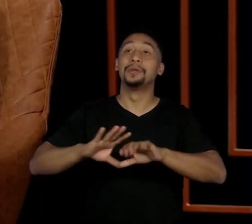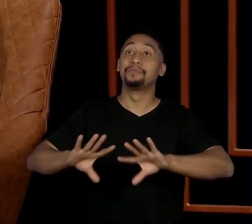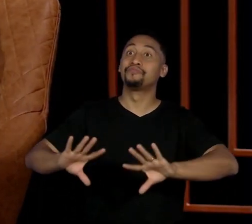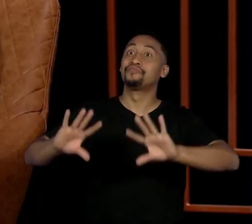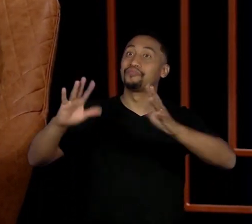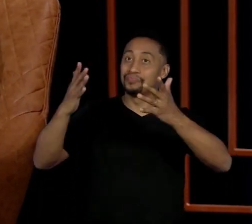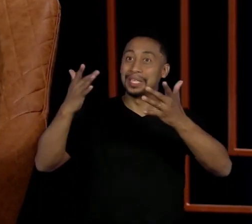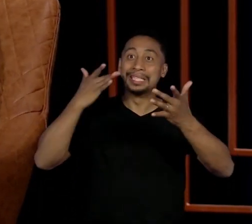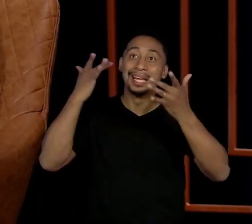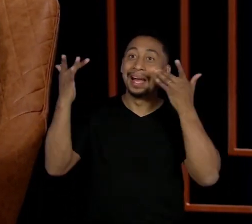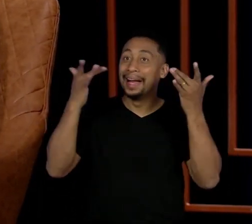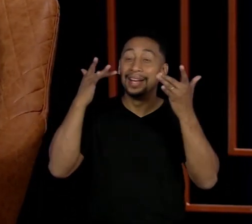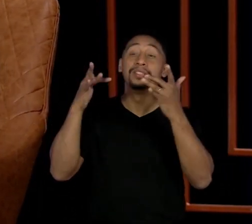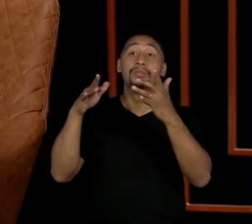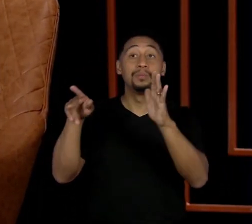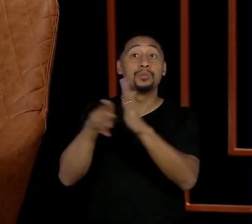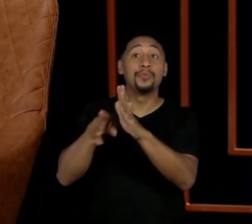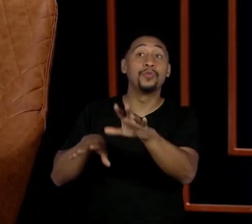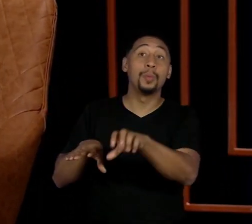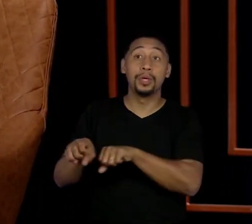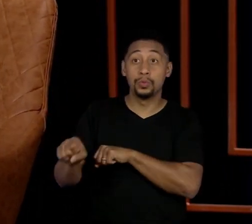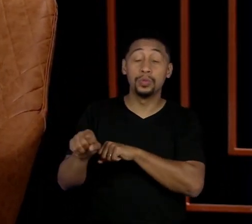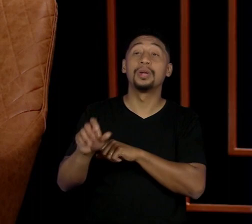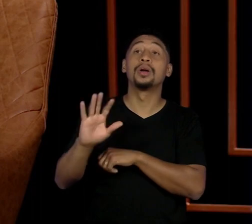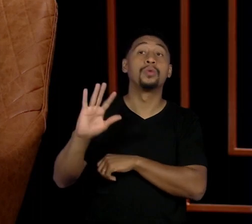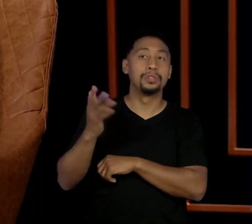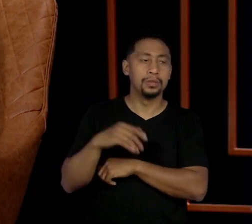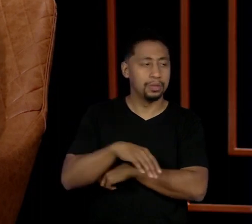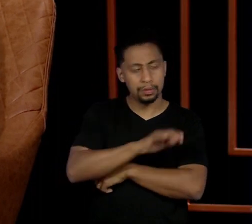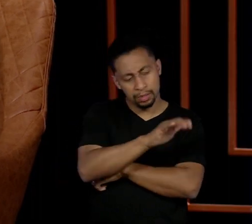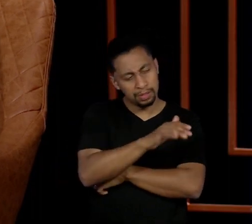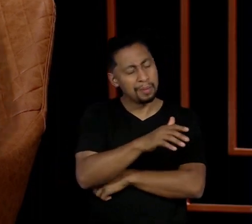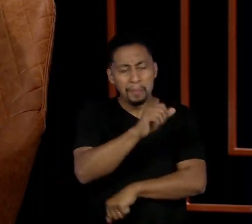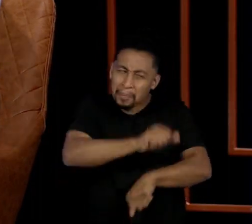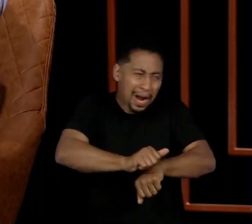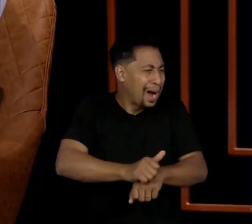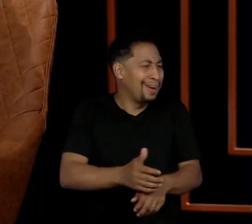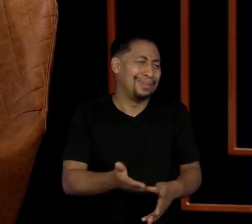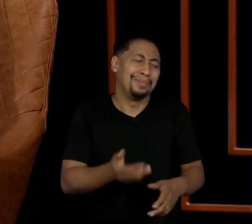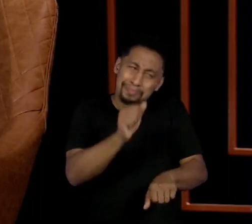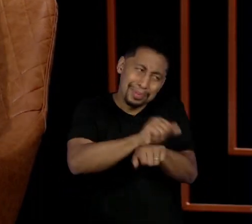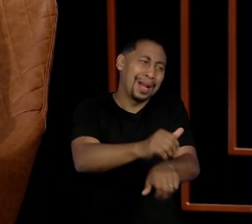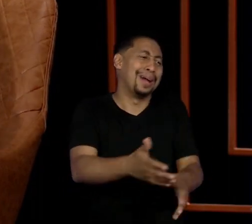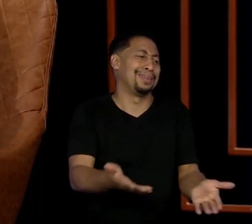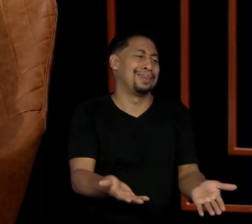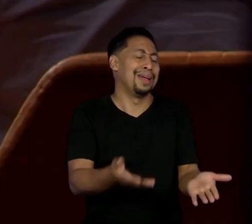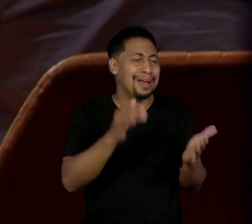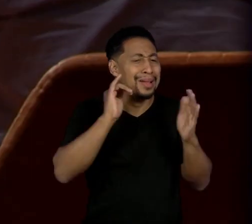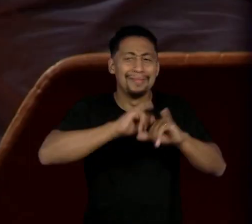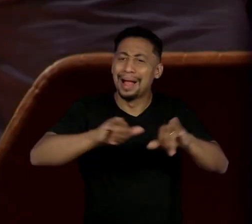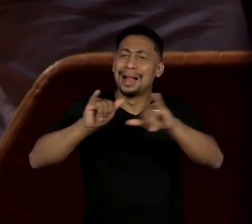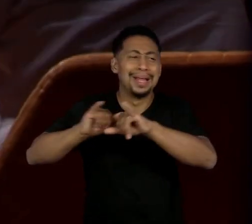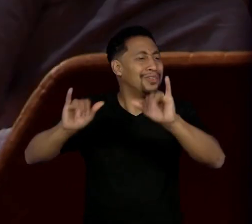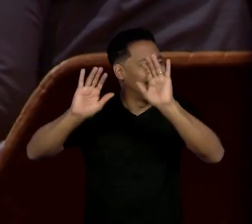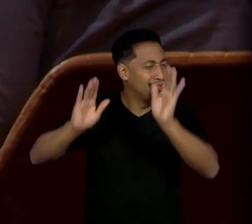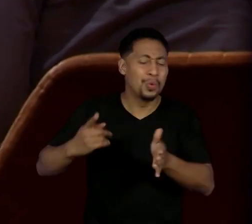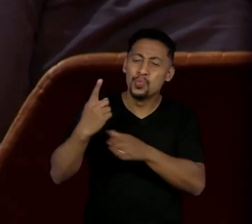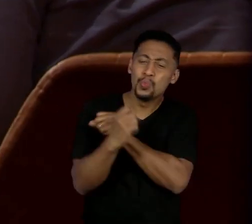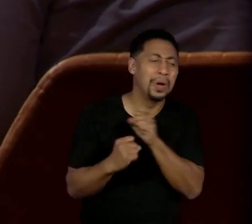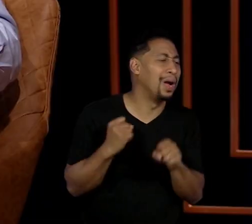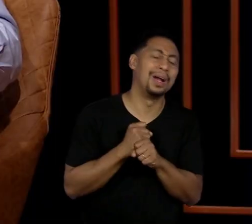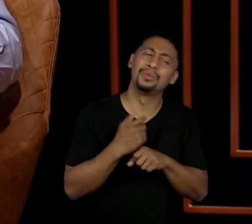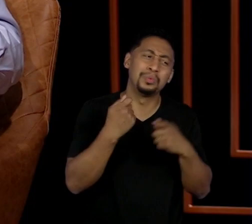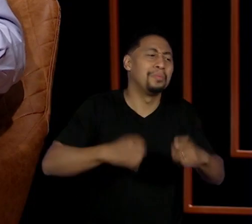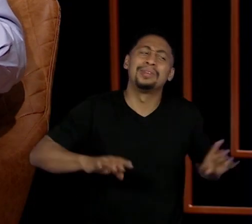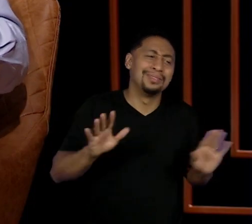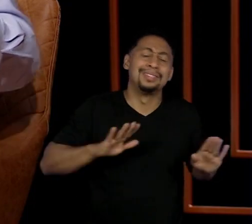hora a Cal virou para nós e falou, parem de dizer que o espetáculo é de formatura, porque vocês já estão quase há 1 ano em cartaz. A gente só não veio para cá, para São